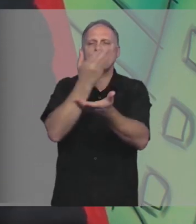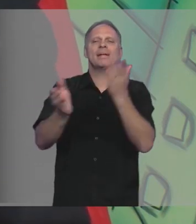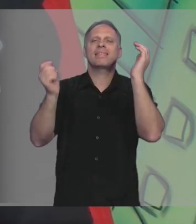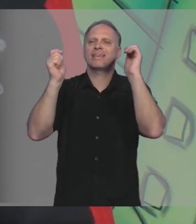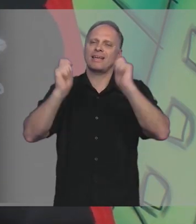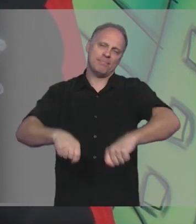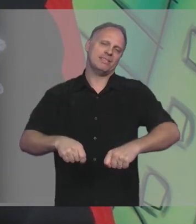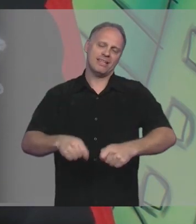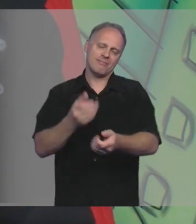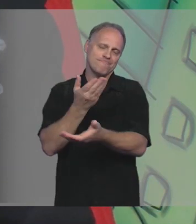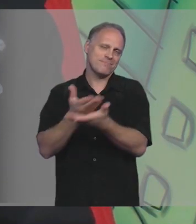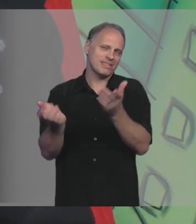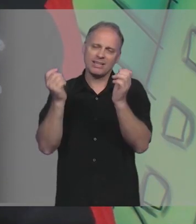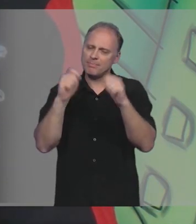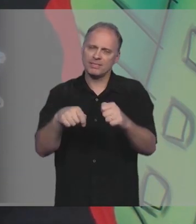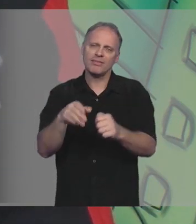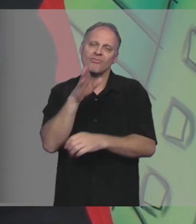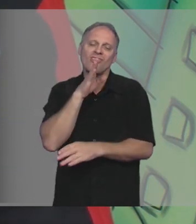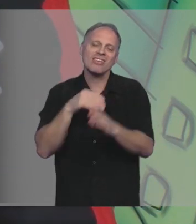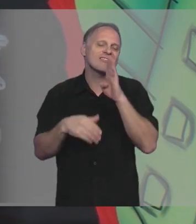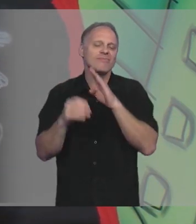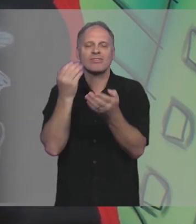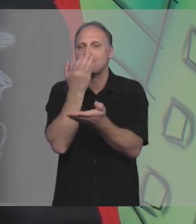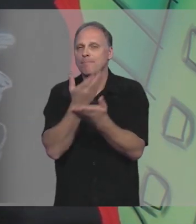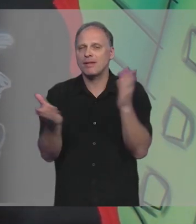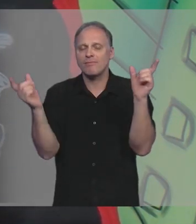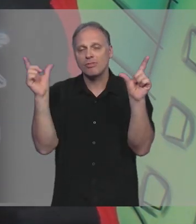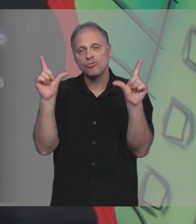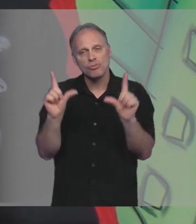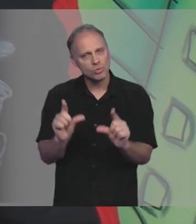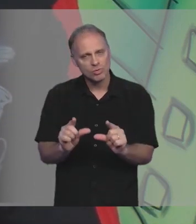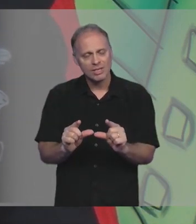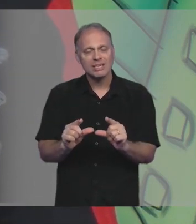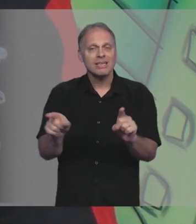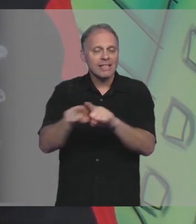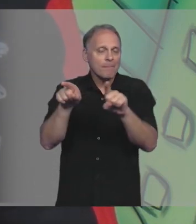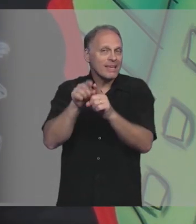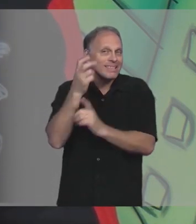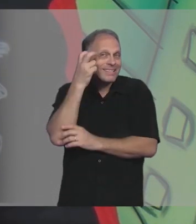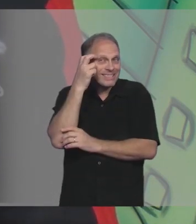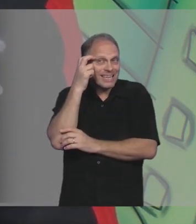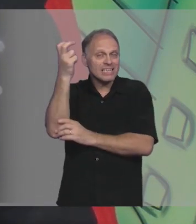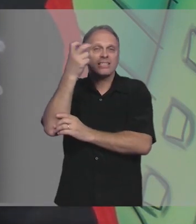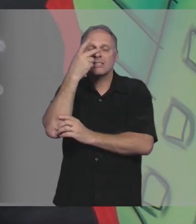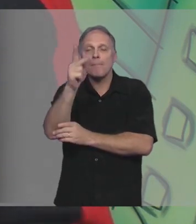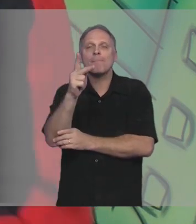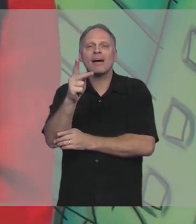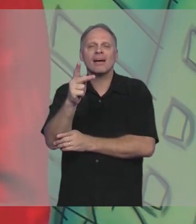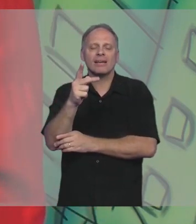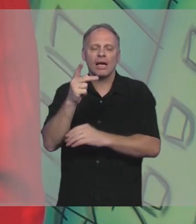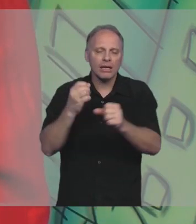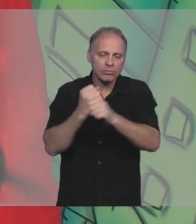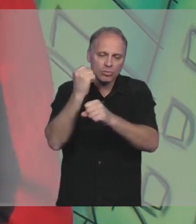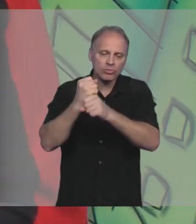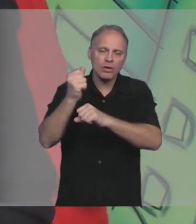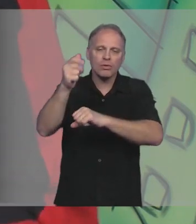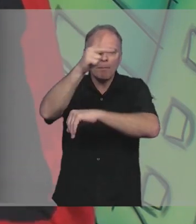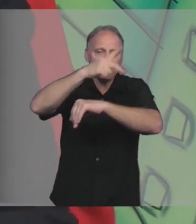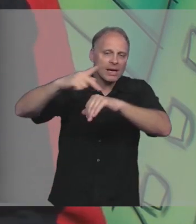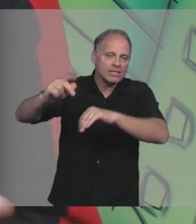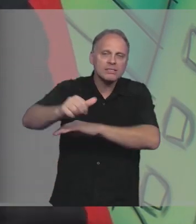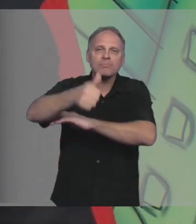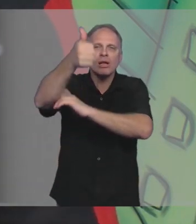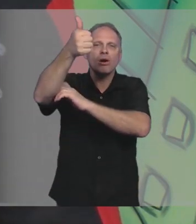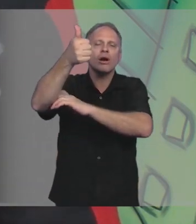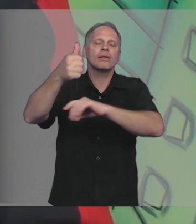capacidade, em conhecimento, em inteligência, para construir um país melhor e até